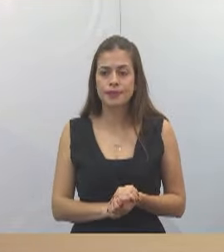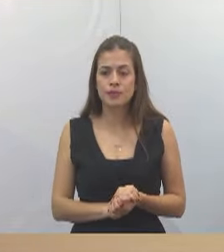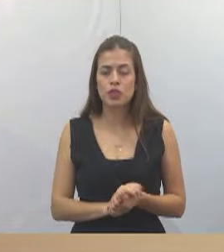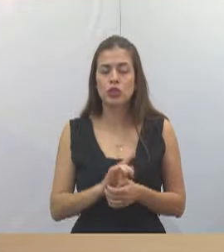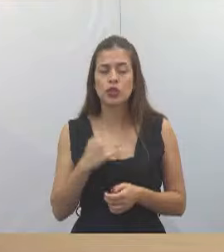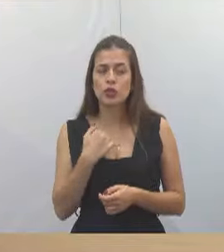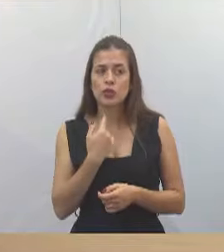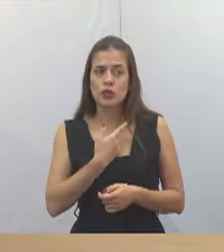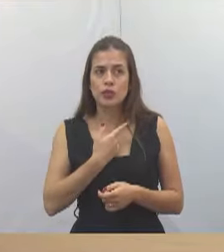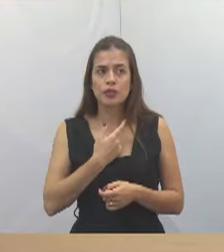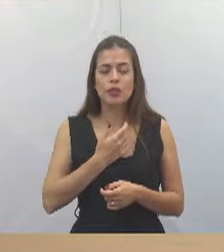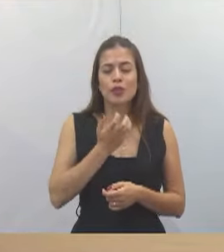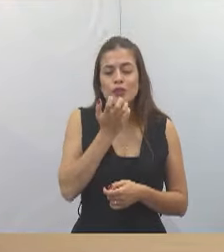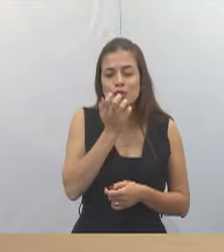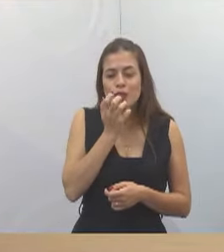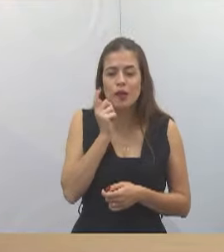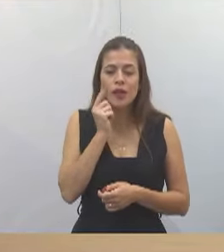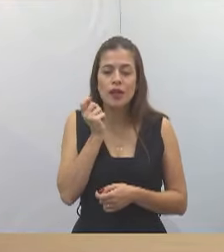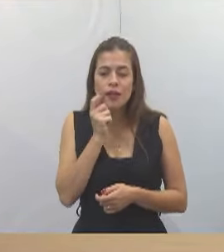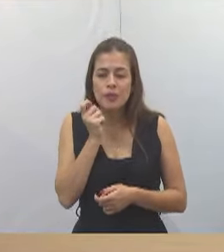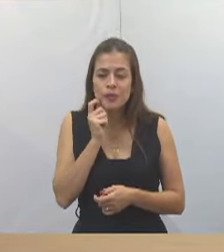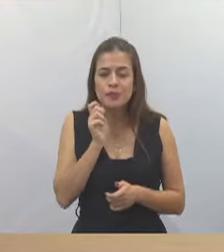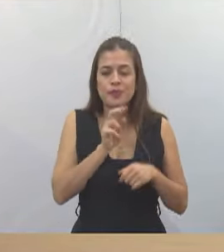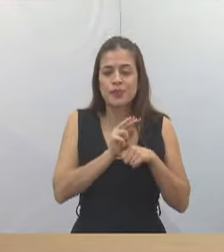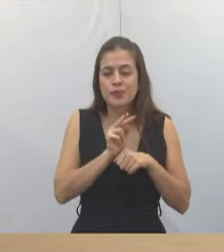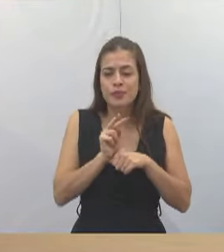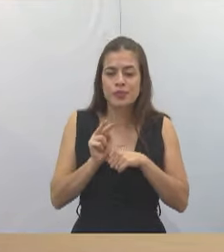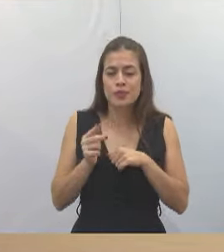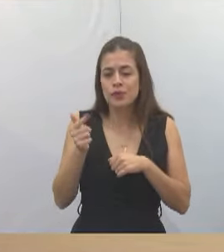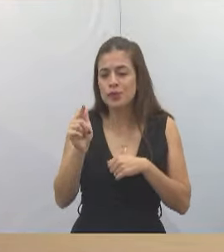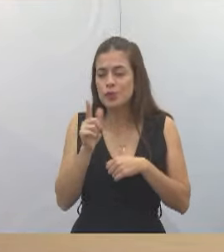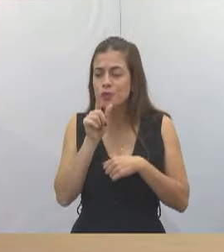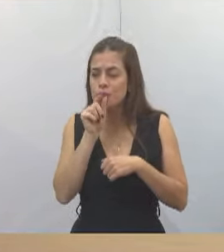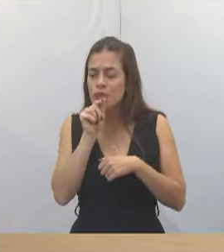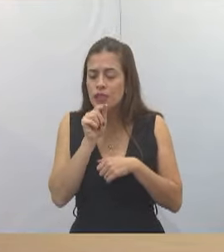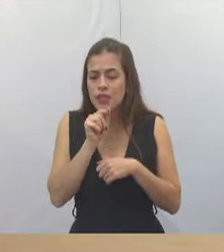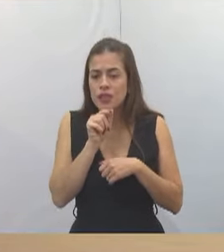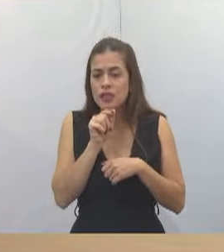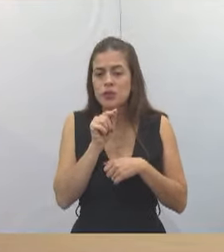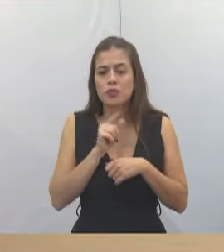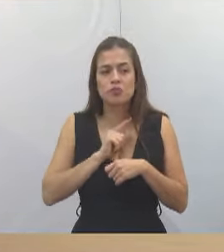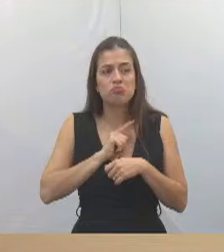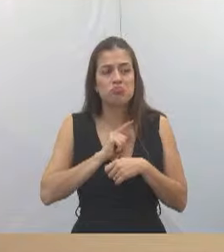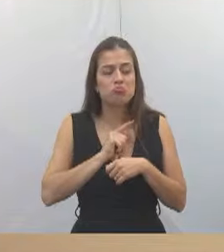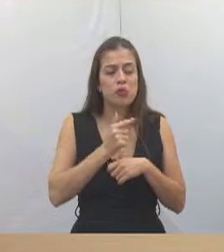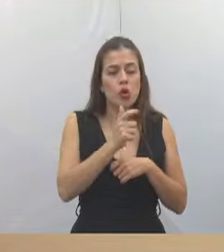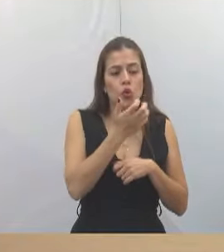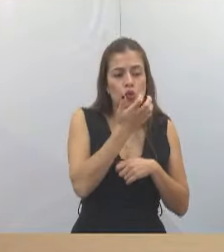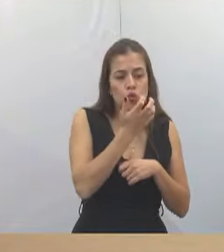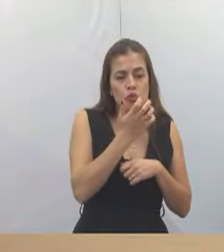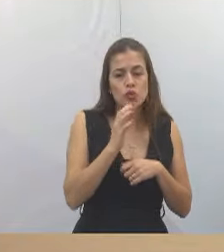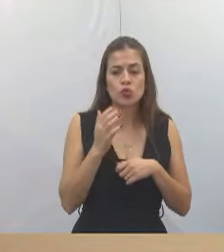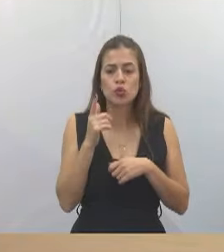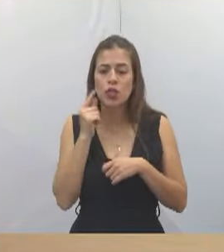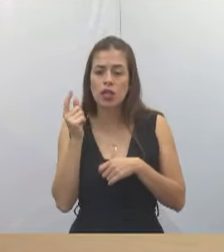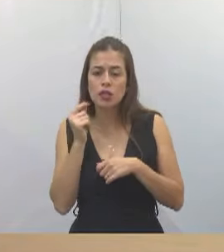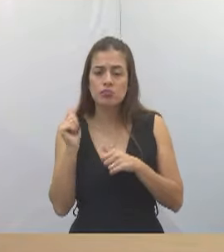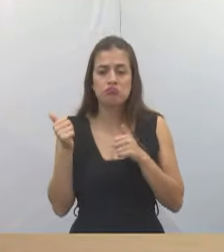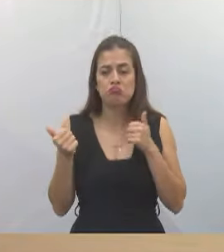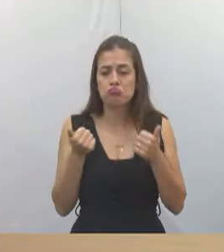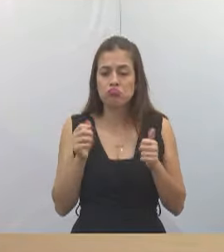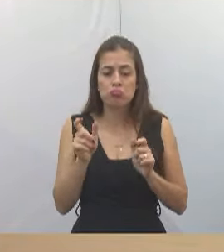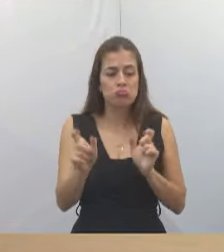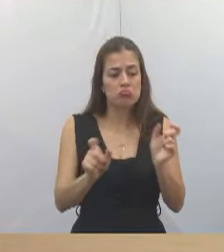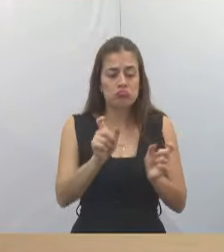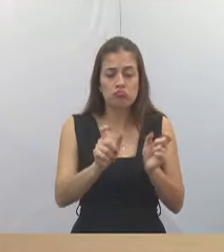estimação, nossos animais. Um tem o gato, outro tem o passarinho, outro tem um cachorro.